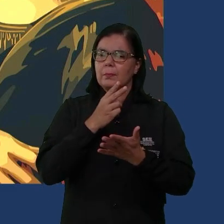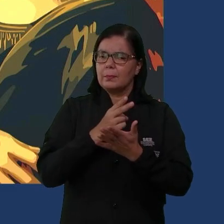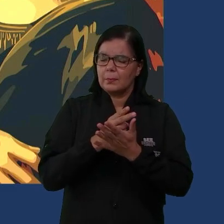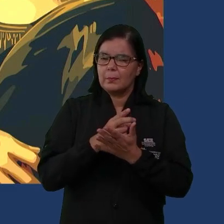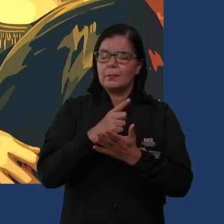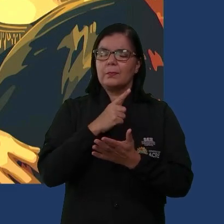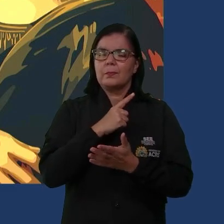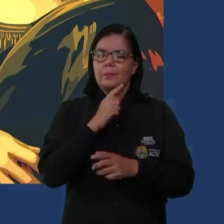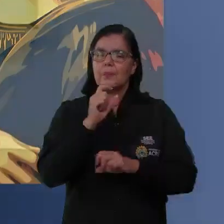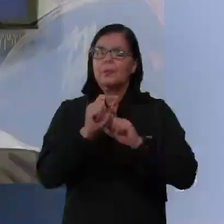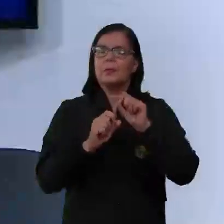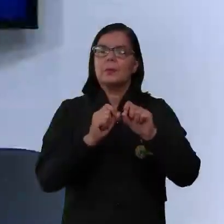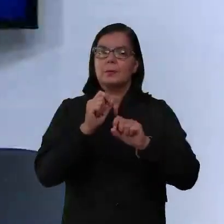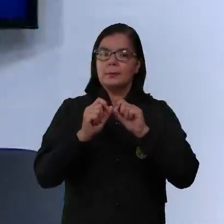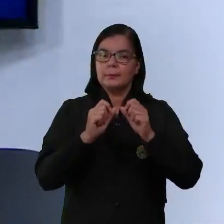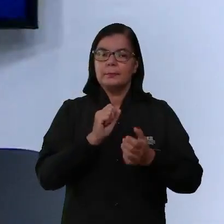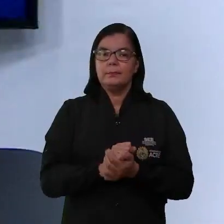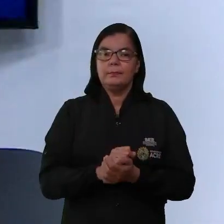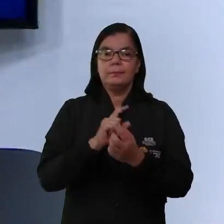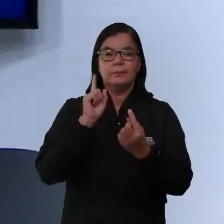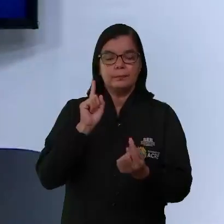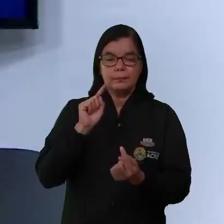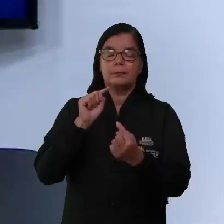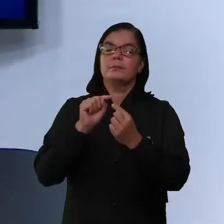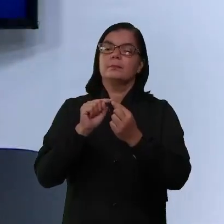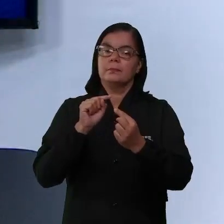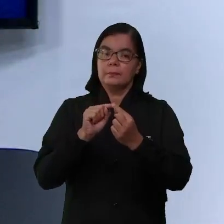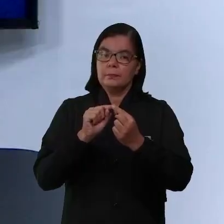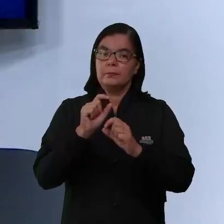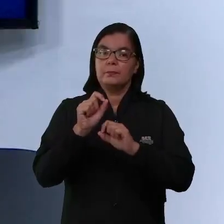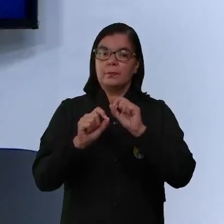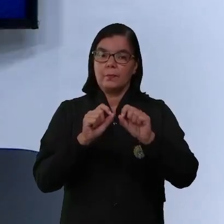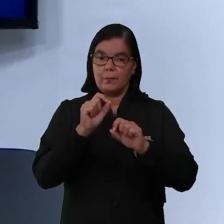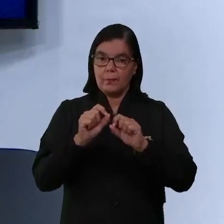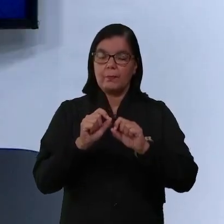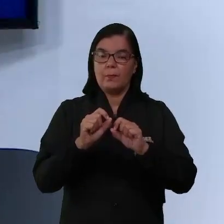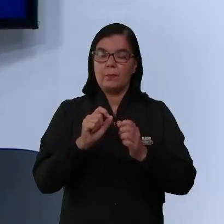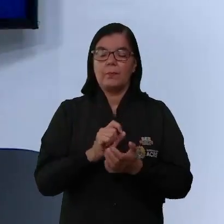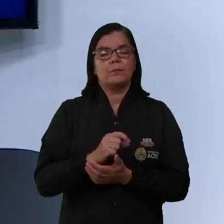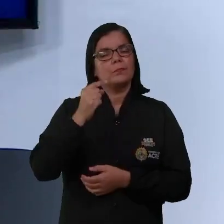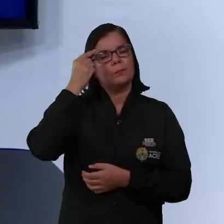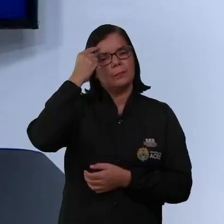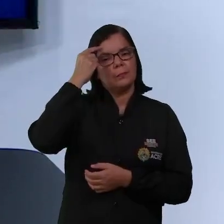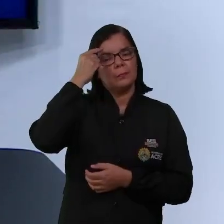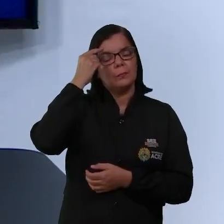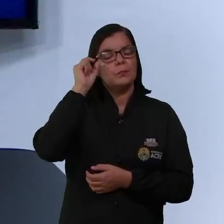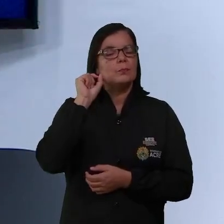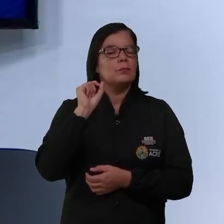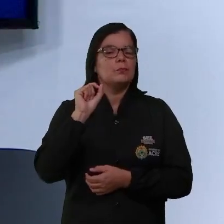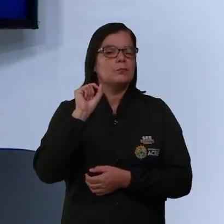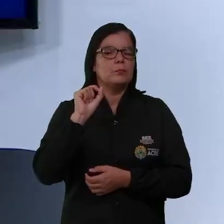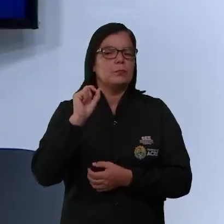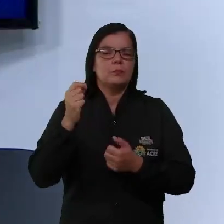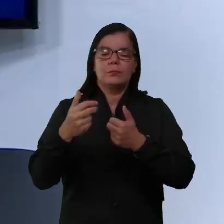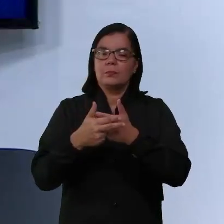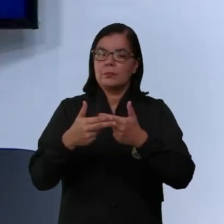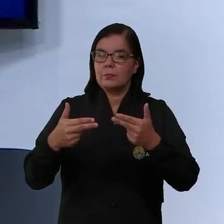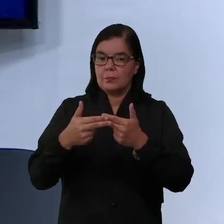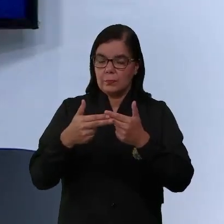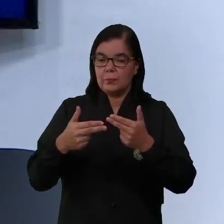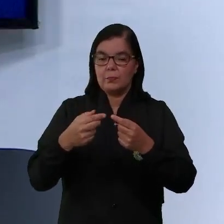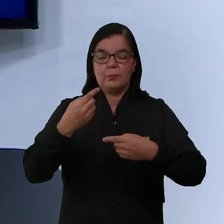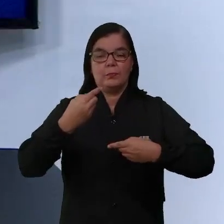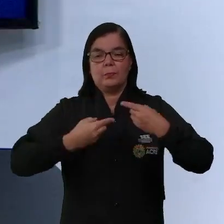no fundo, uma intenção de fazer com que se reflita a respeito de alguma questão,